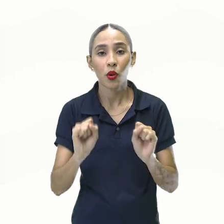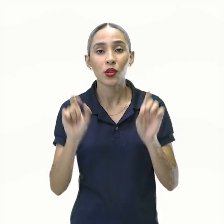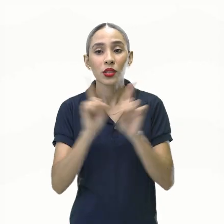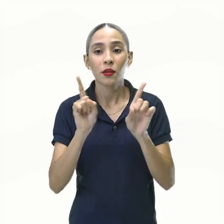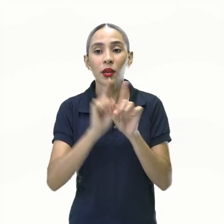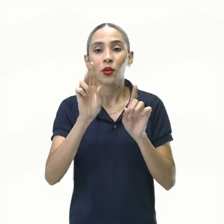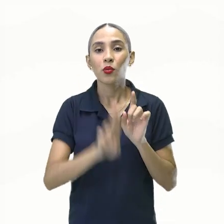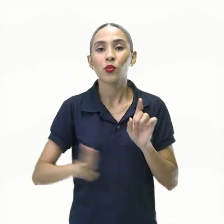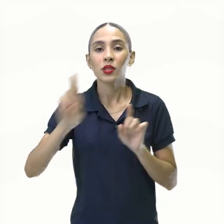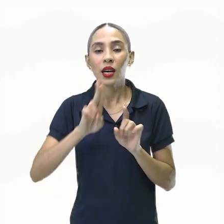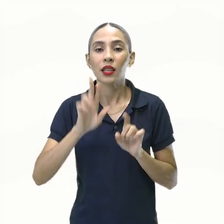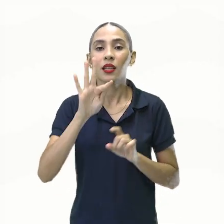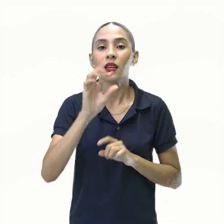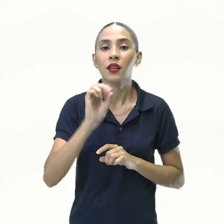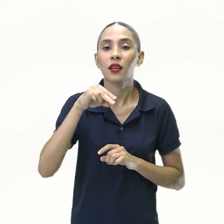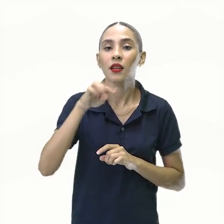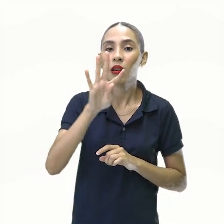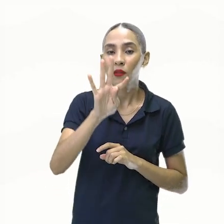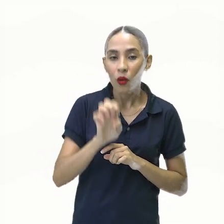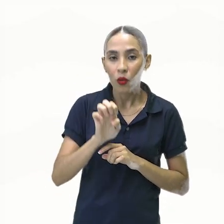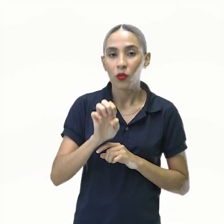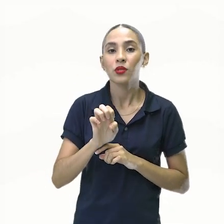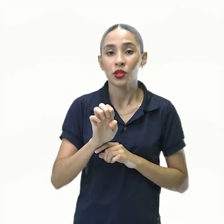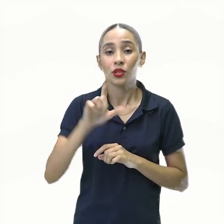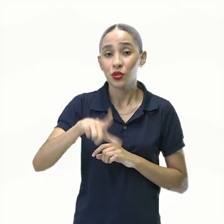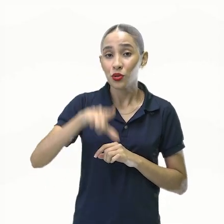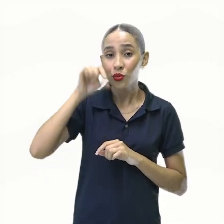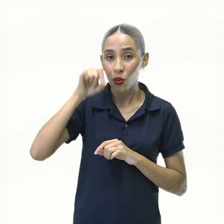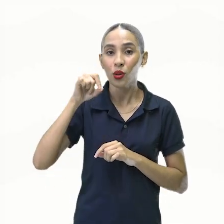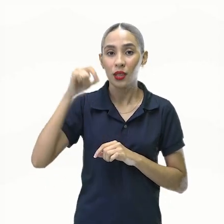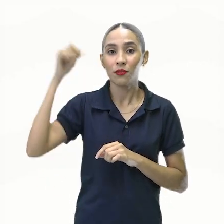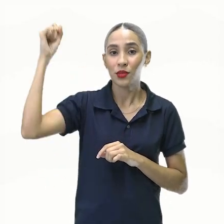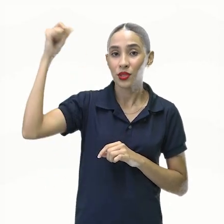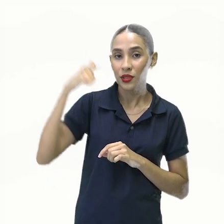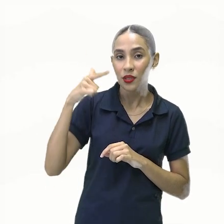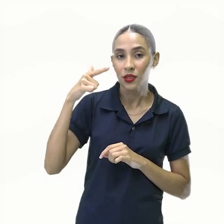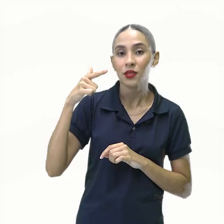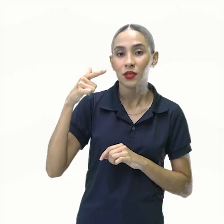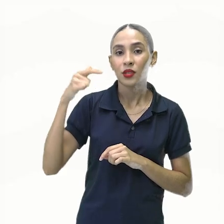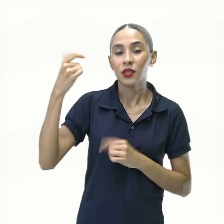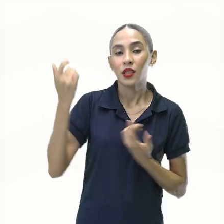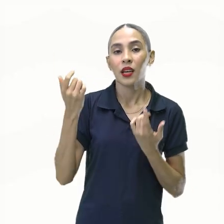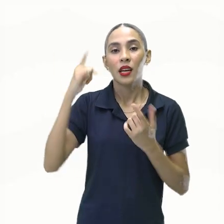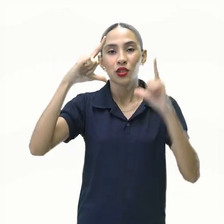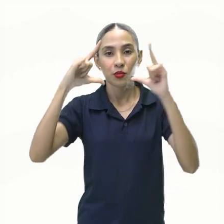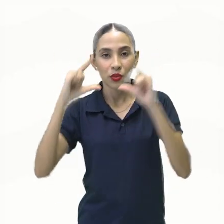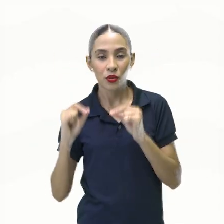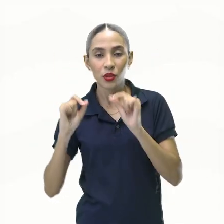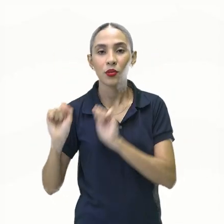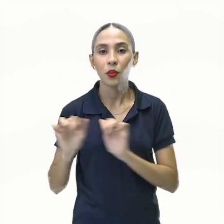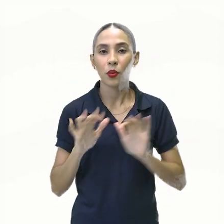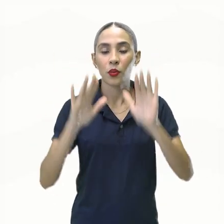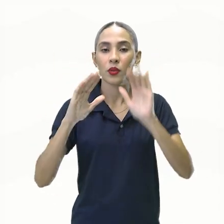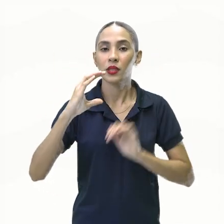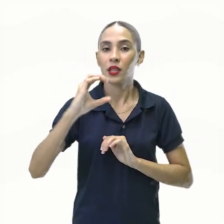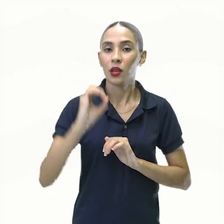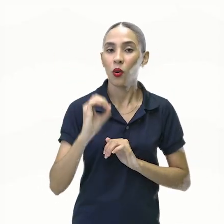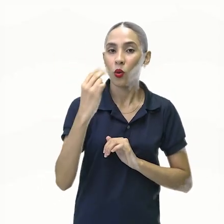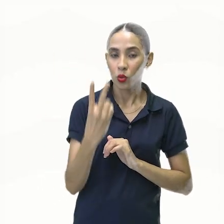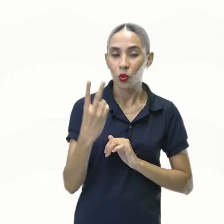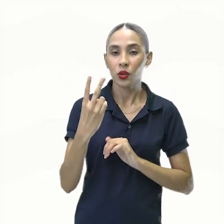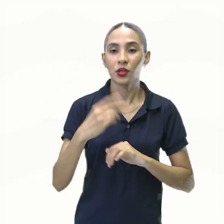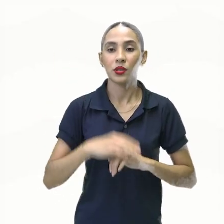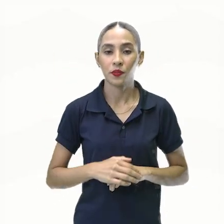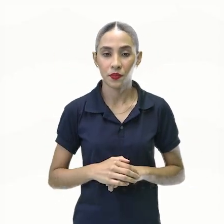pode ser utilizada como fonte alternativa de energia, reduzindo a emissão de gases